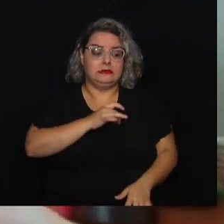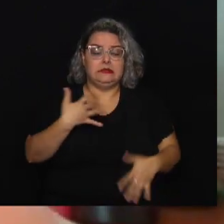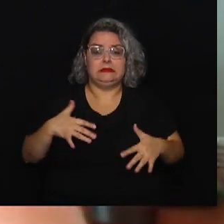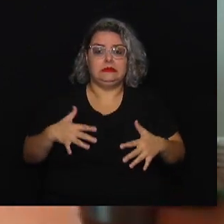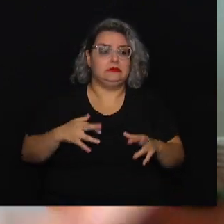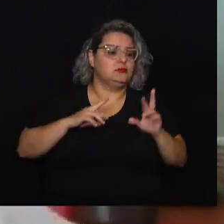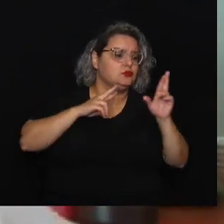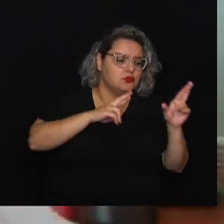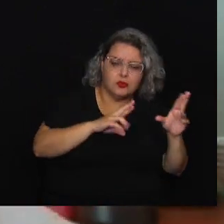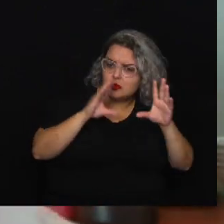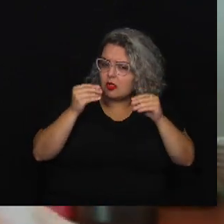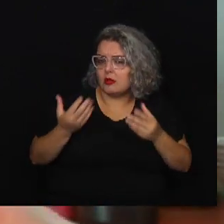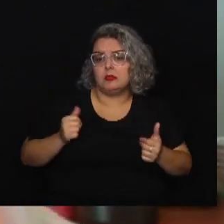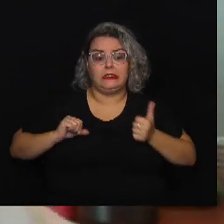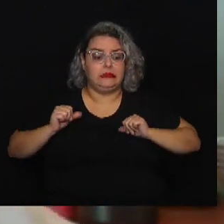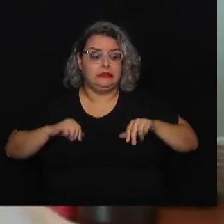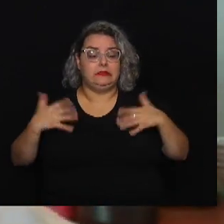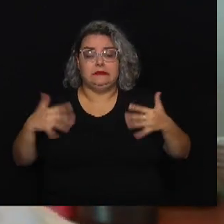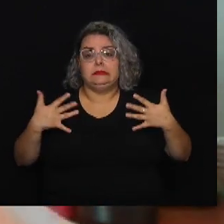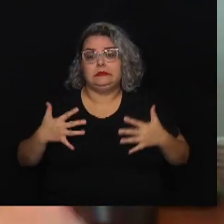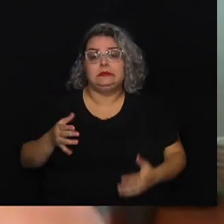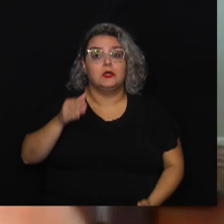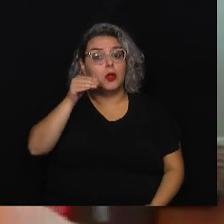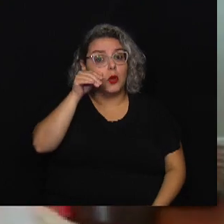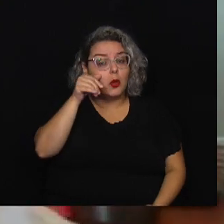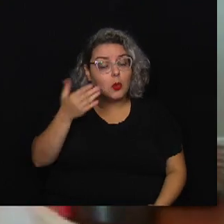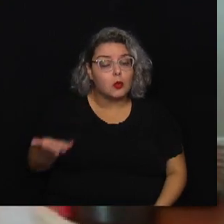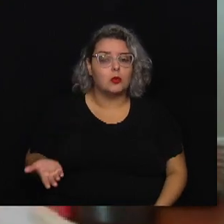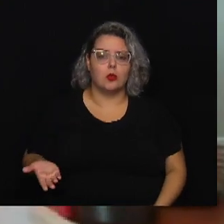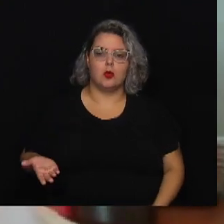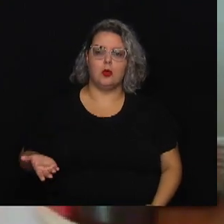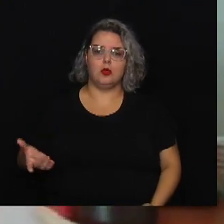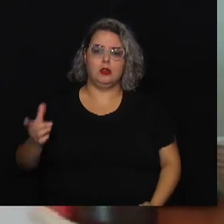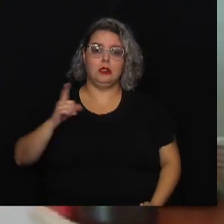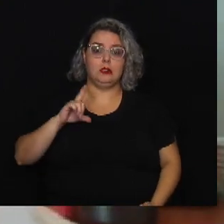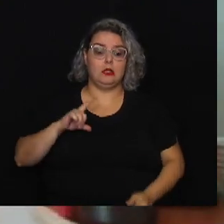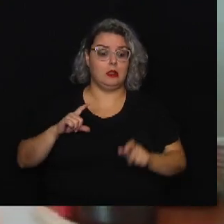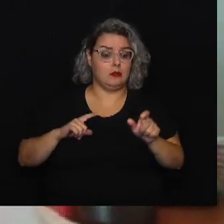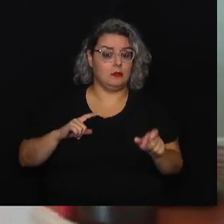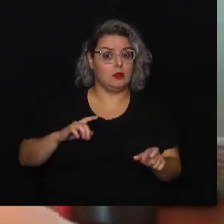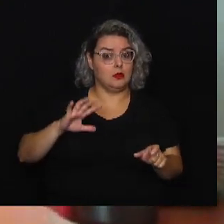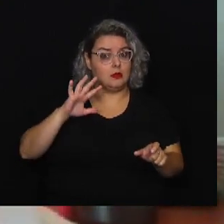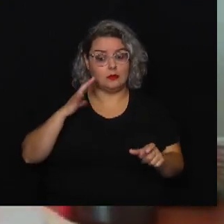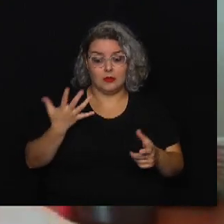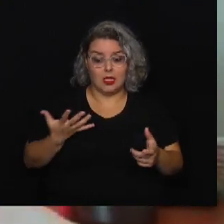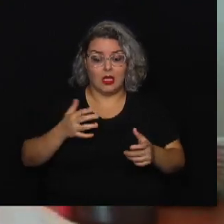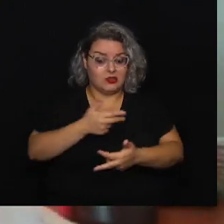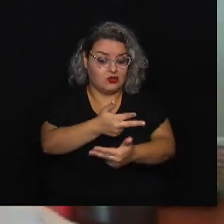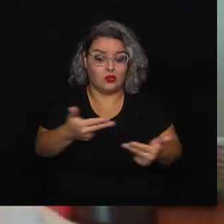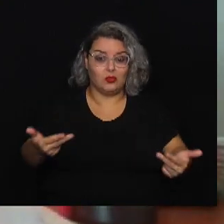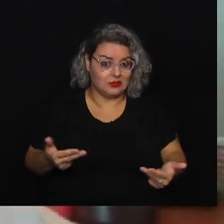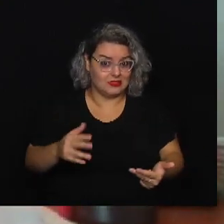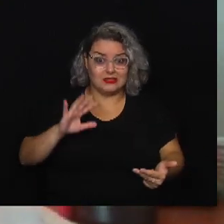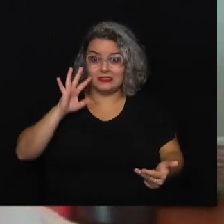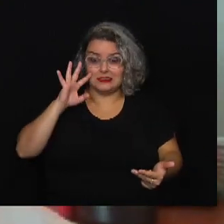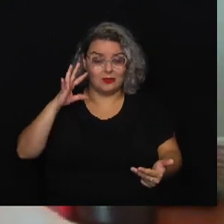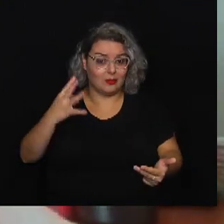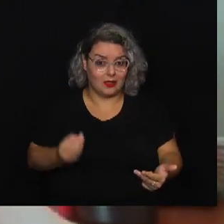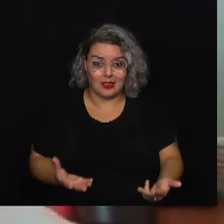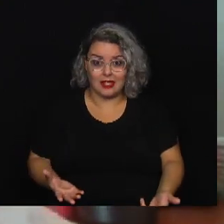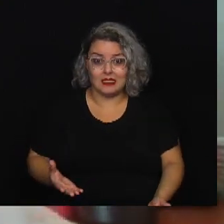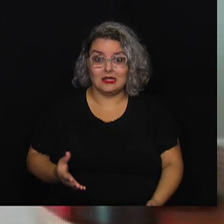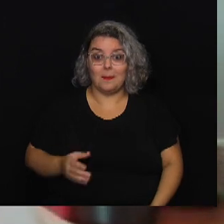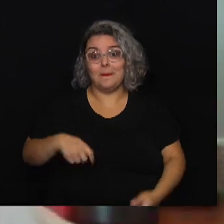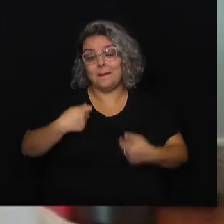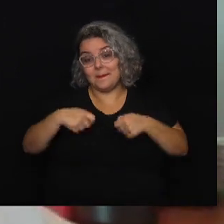à noite, eles ficam ansiosos, eles ficam curiosos, tem um desconhecido pela frente, sobretudo quando vai para uma escola nova.